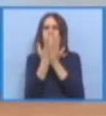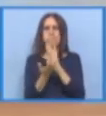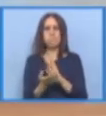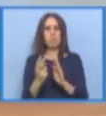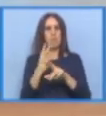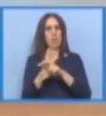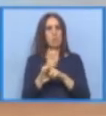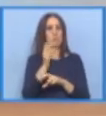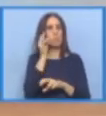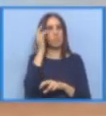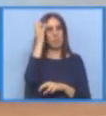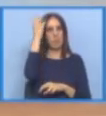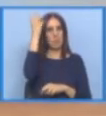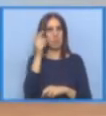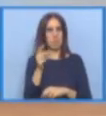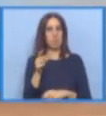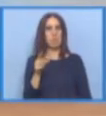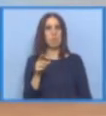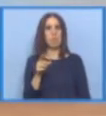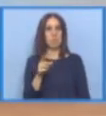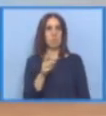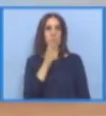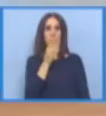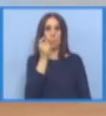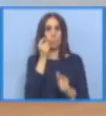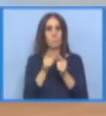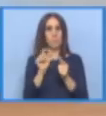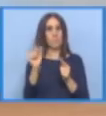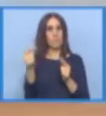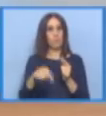Áustria e Rei da Hungria, e como disse o primo dele, que veio